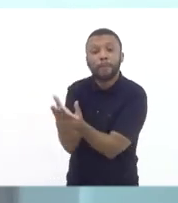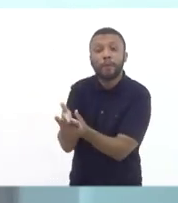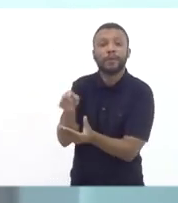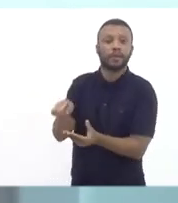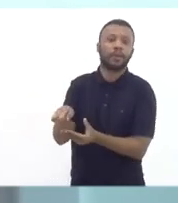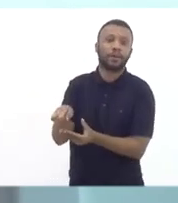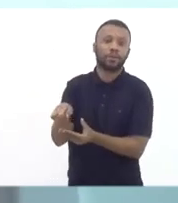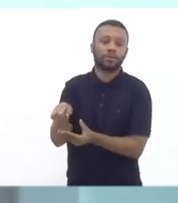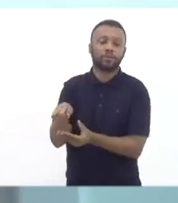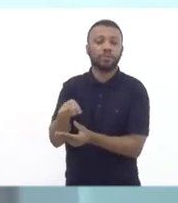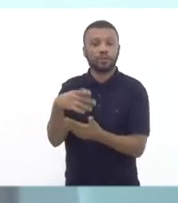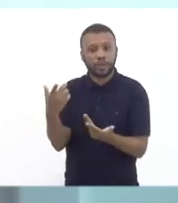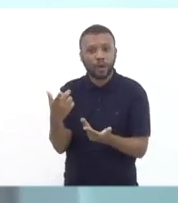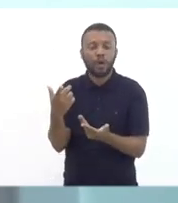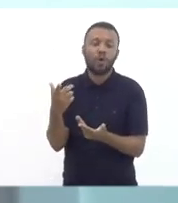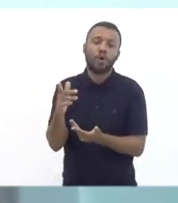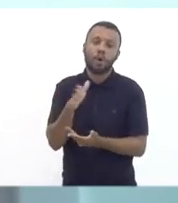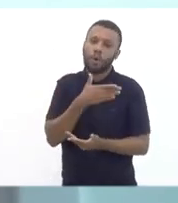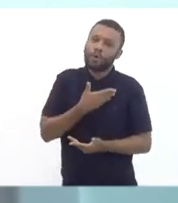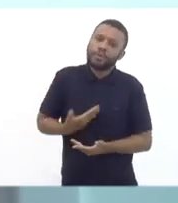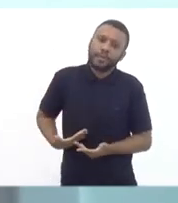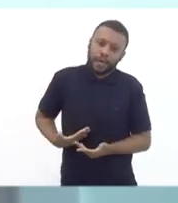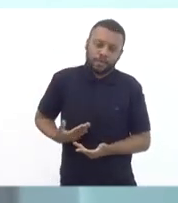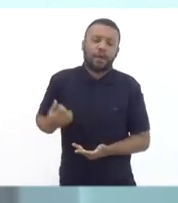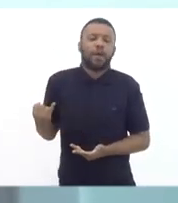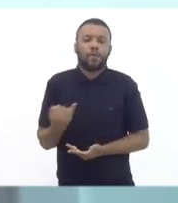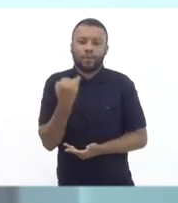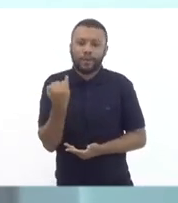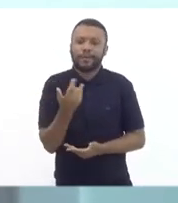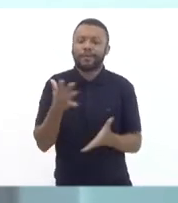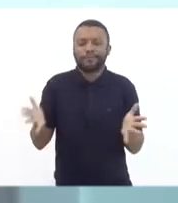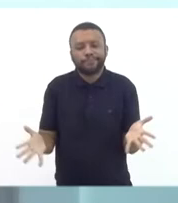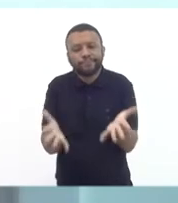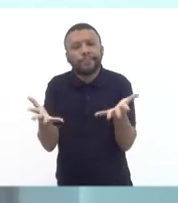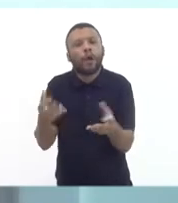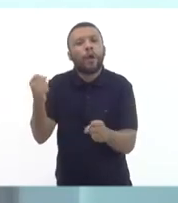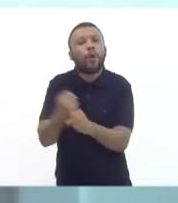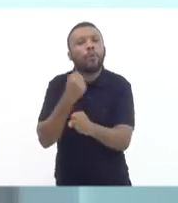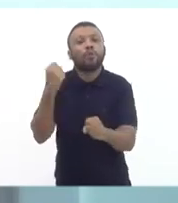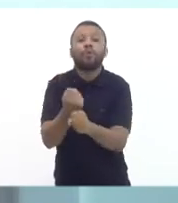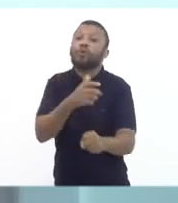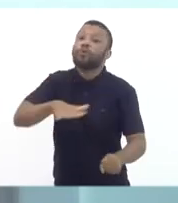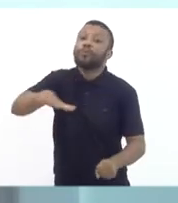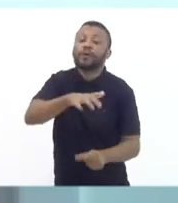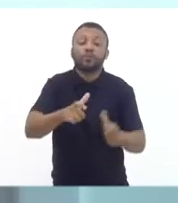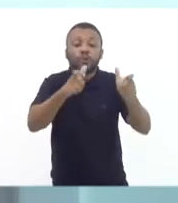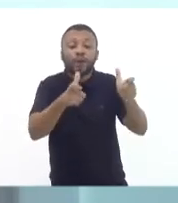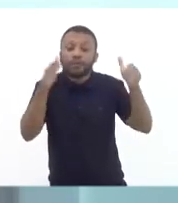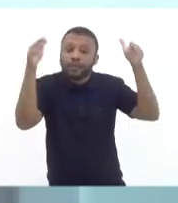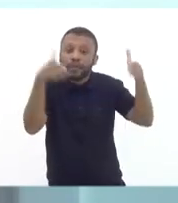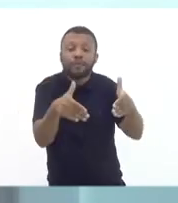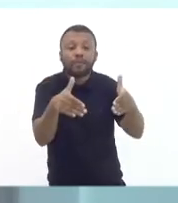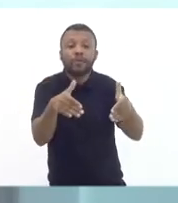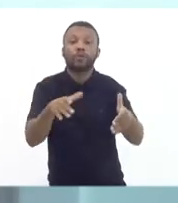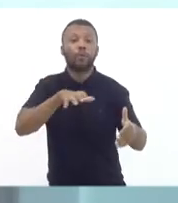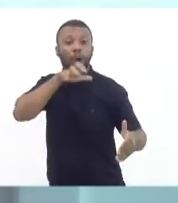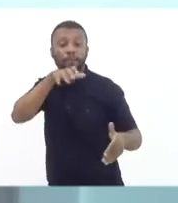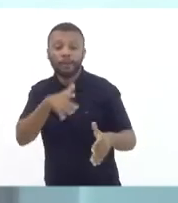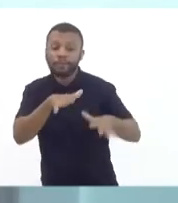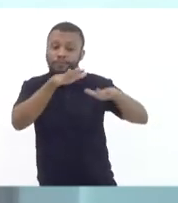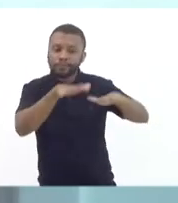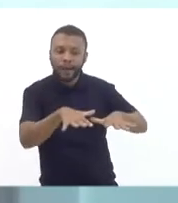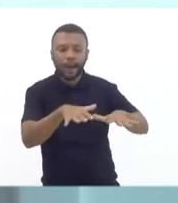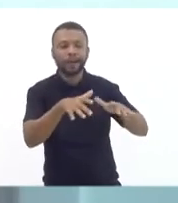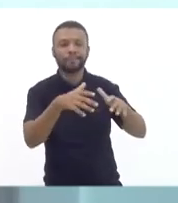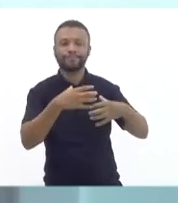do que o Estado ele proporcionar esse espaço para que a gente possa ter um local onde esse animal vá ficar com dignidade, nem que as